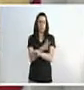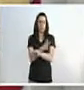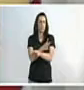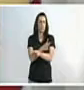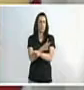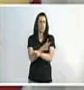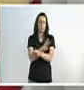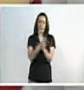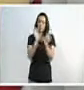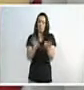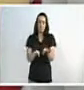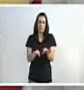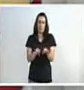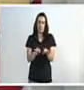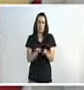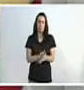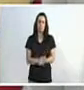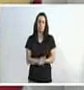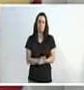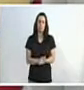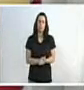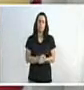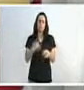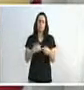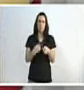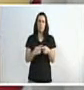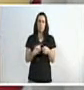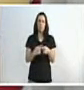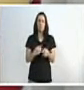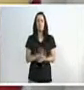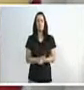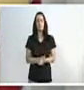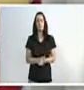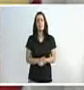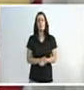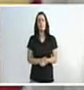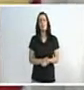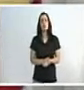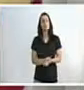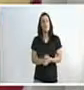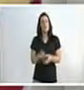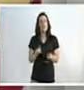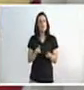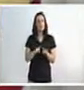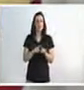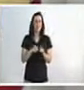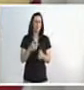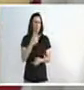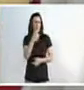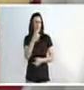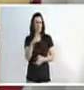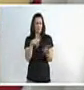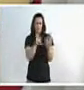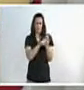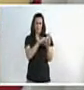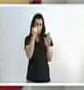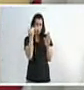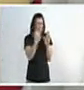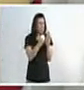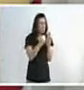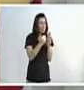na gratificação por representação. Porque ela também tem uma base legal questionável.